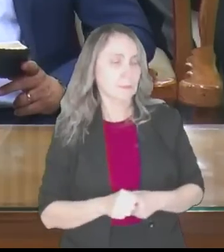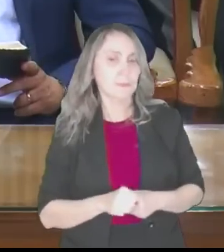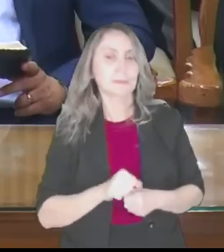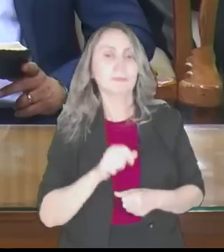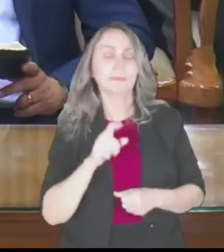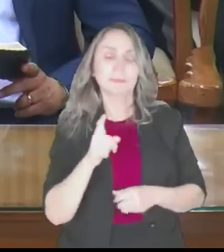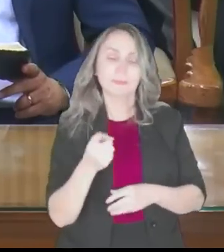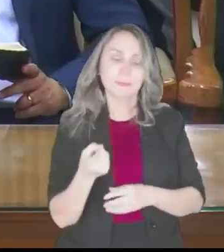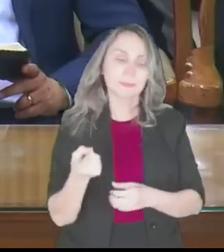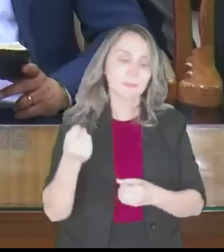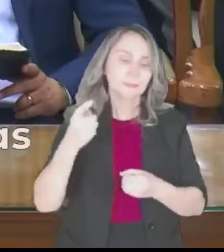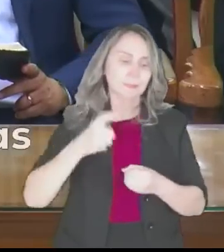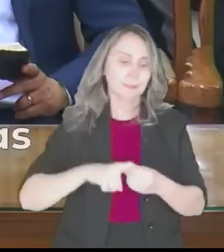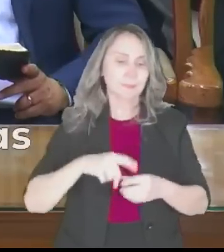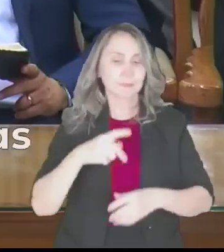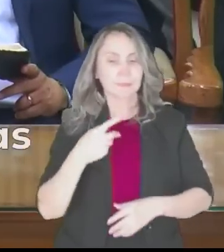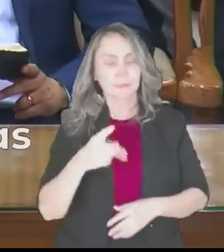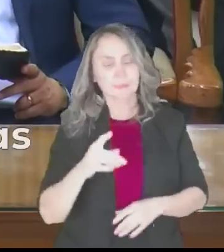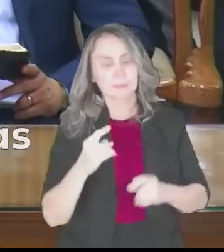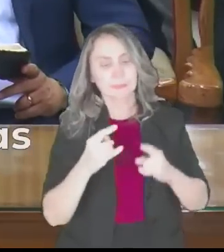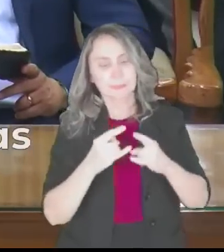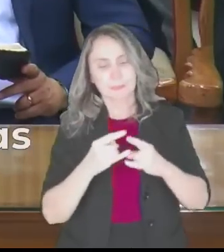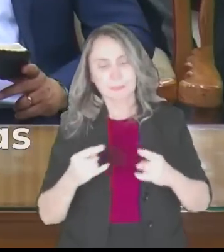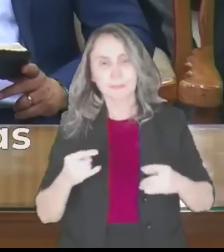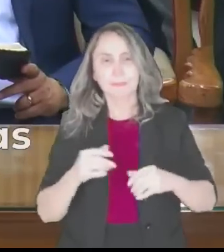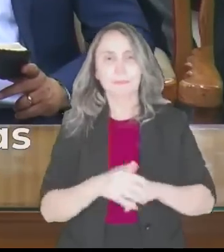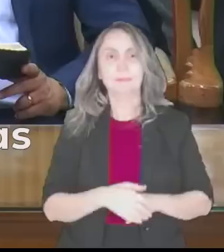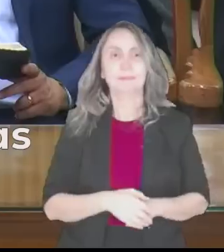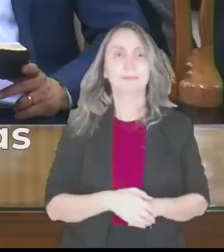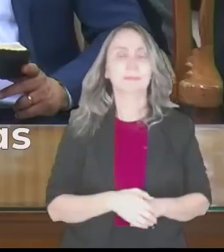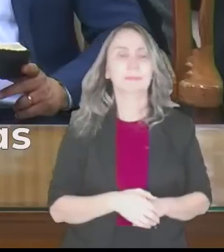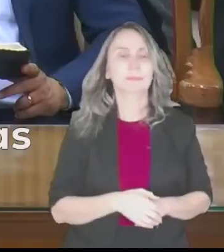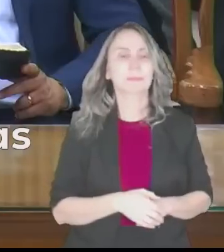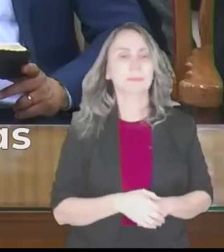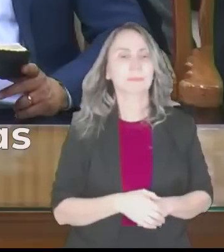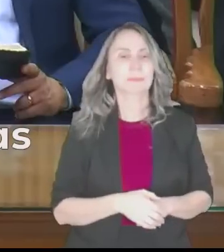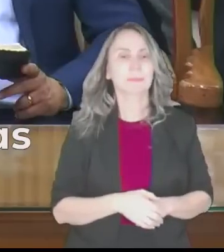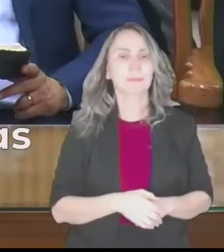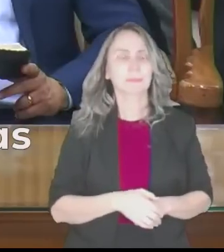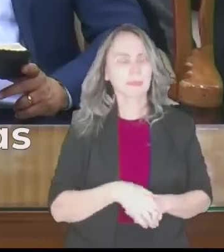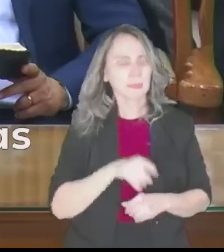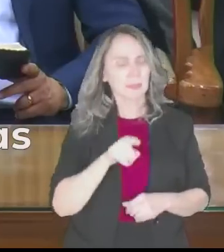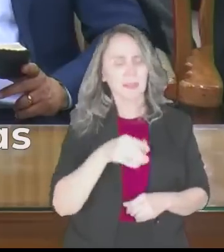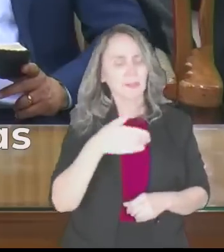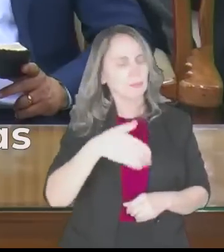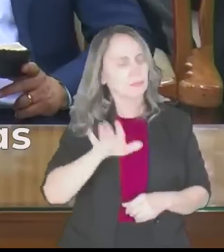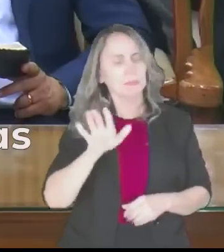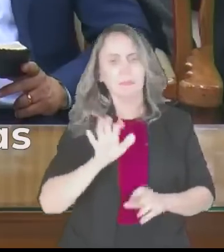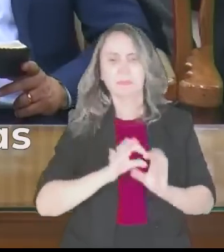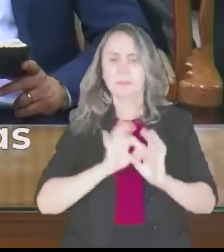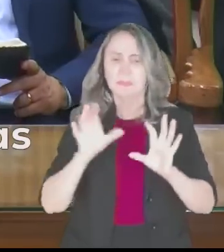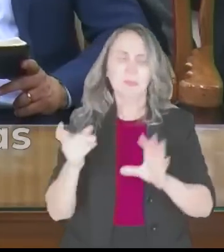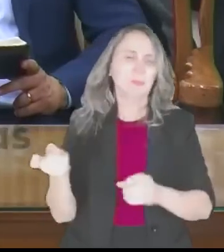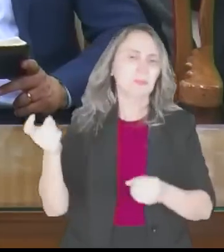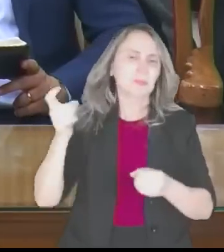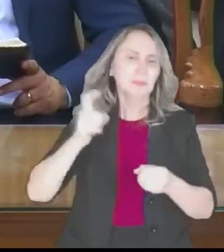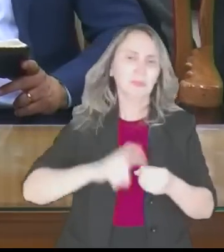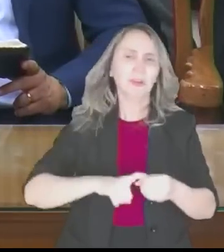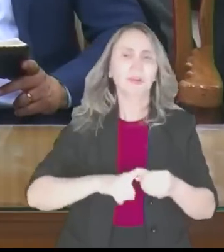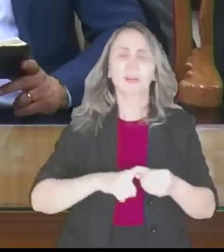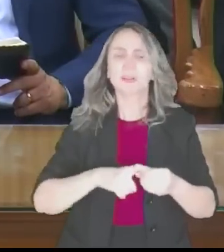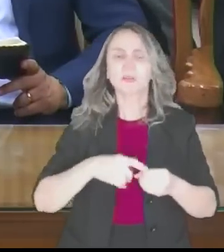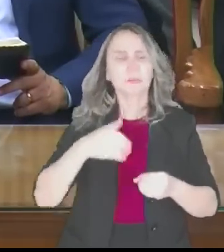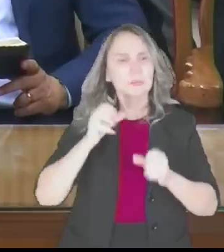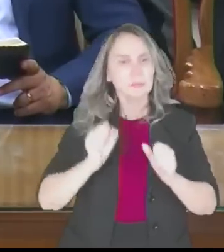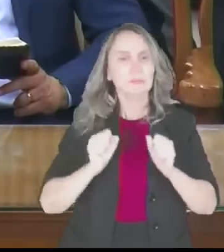o quê? Tendas. Deus disse, Moisés, diga a eles que podem ir para as tendas deles. Vão atrás das cebolas deles, vão atrás dos alhos, vão atrás